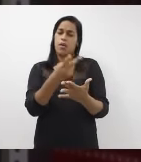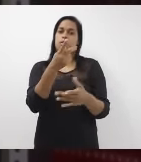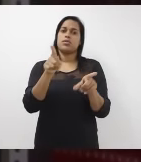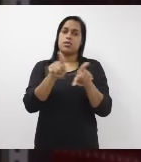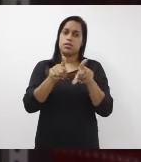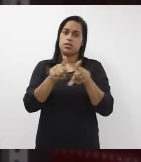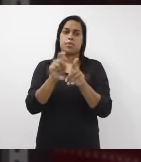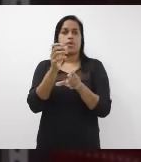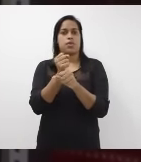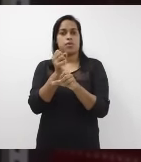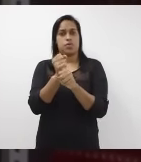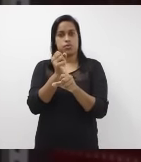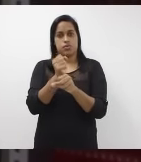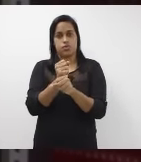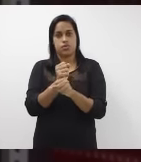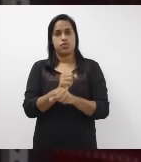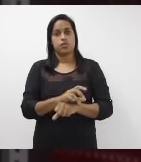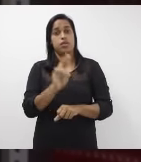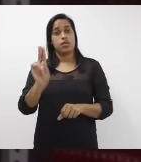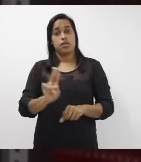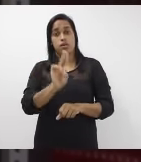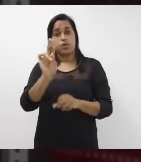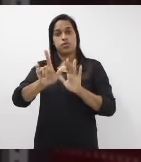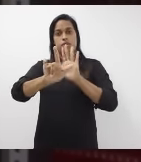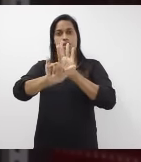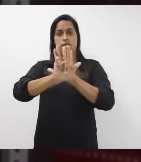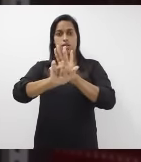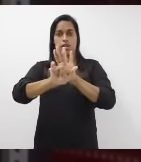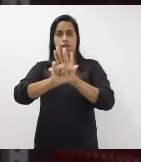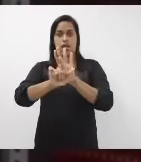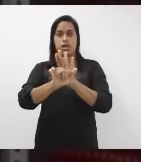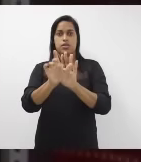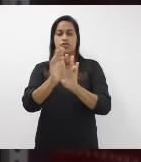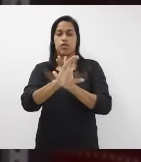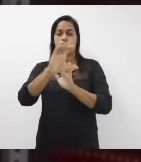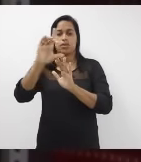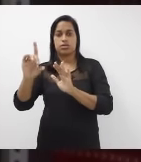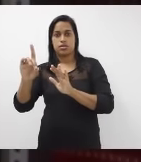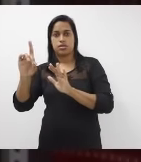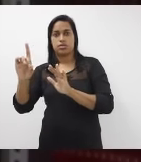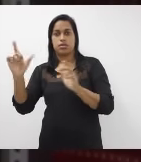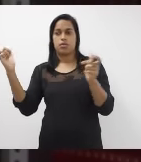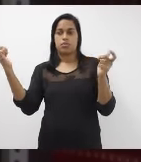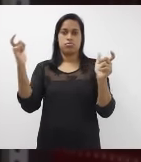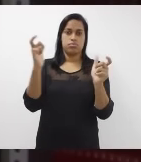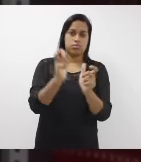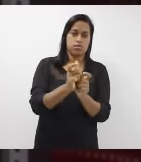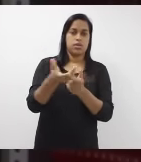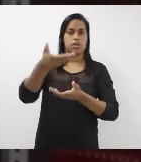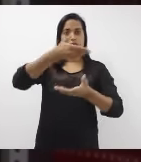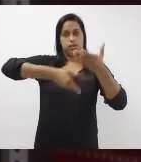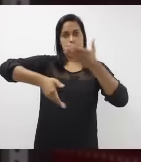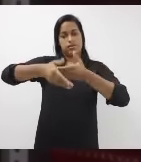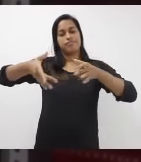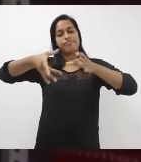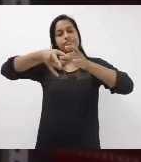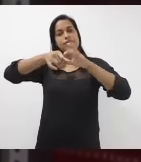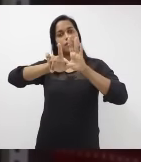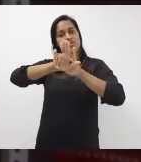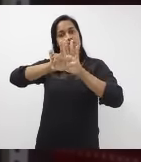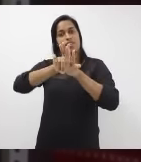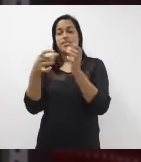mediante cálculos. Ela vai utilizar leis de correlação e regressão e vai associar essas leis de correlação e regressão